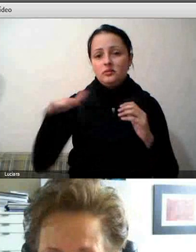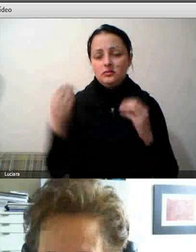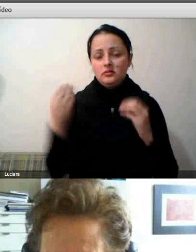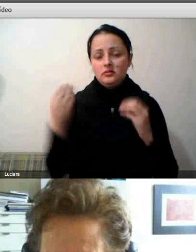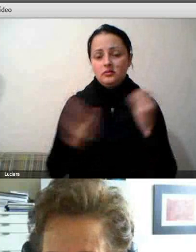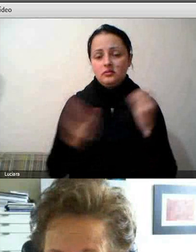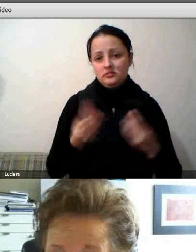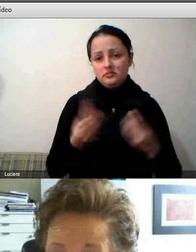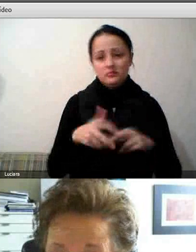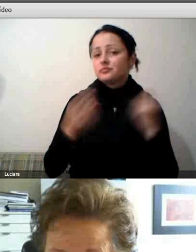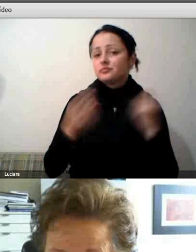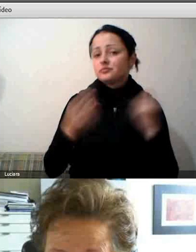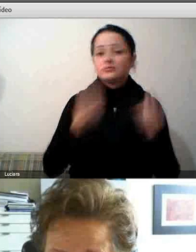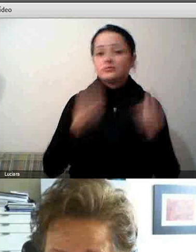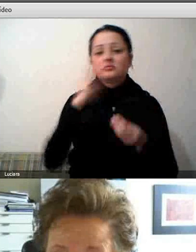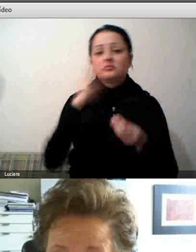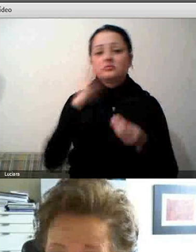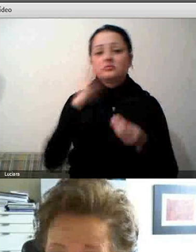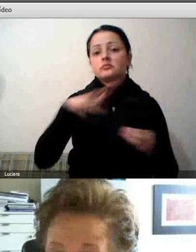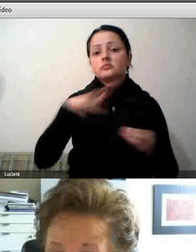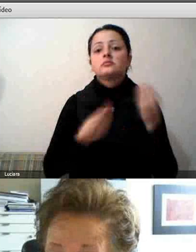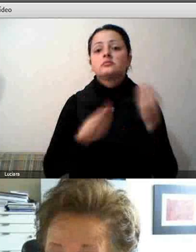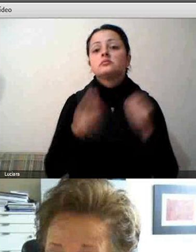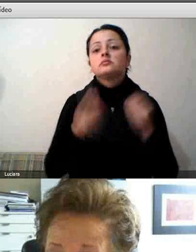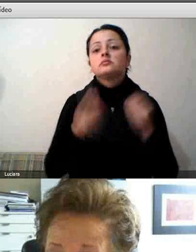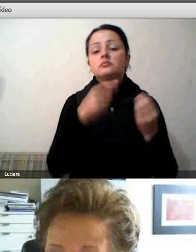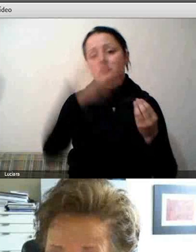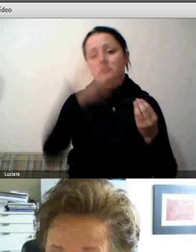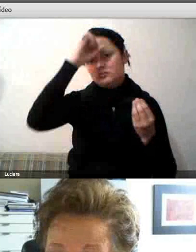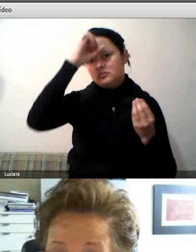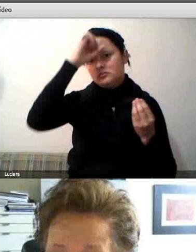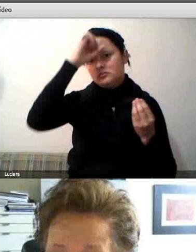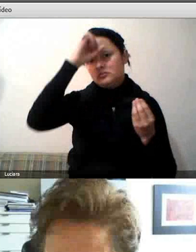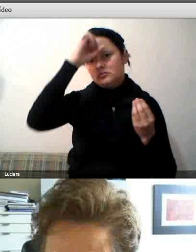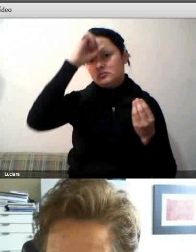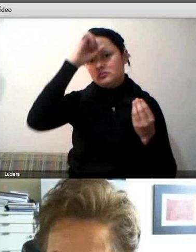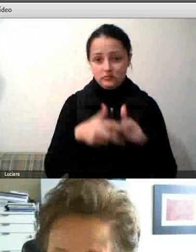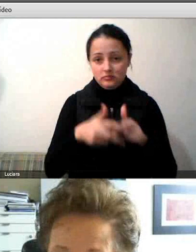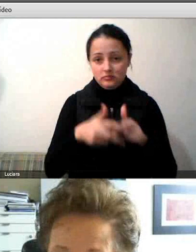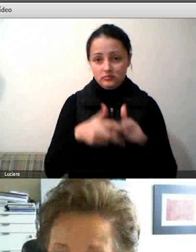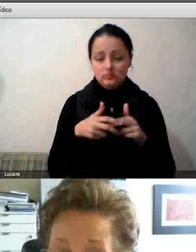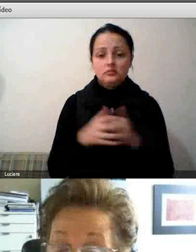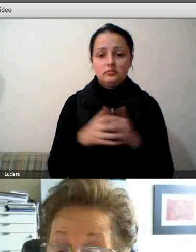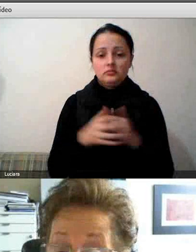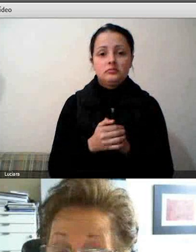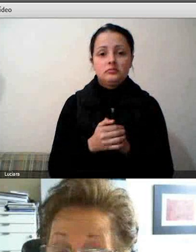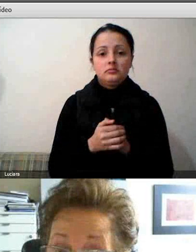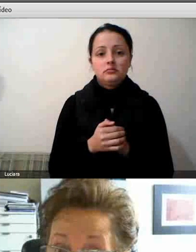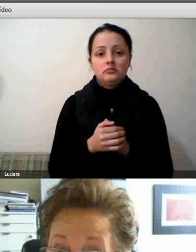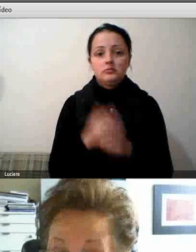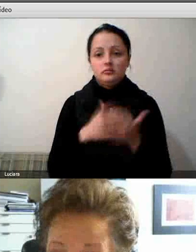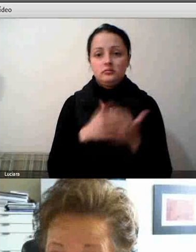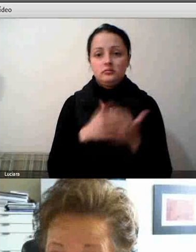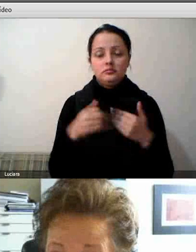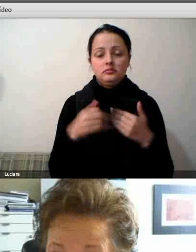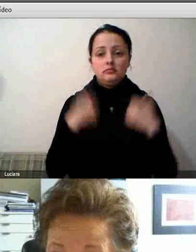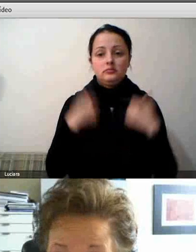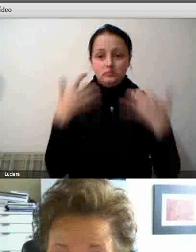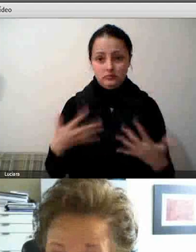conseguimos observar e estudar. E como é que um professor acha que ensina, que ele vai transmitir, que o aluno vai